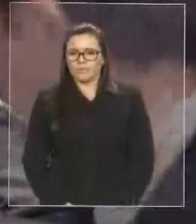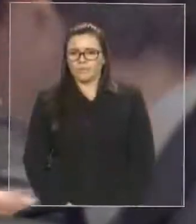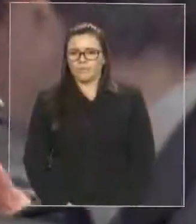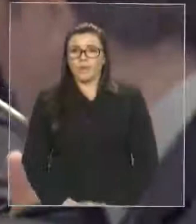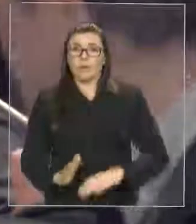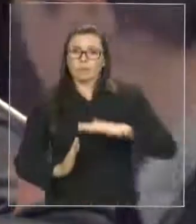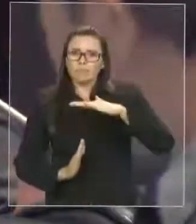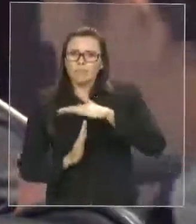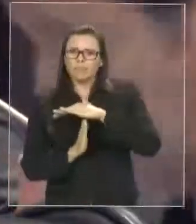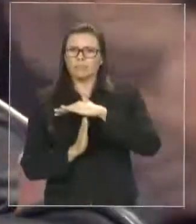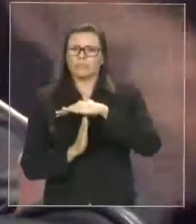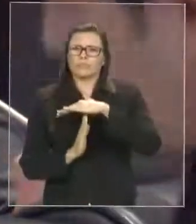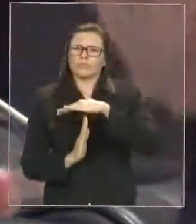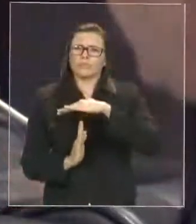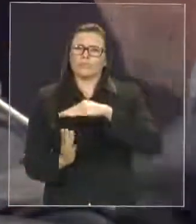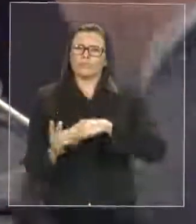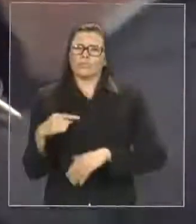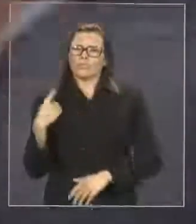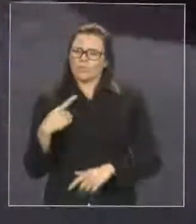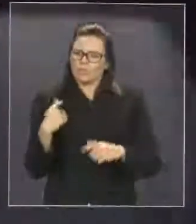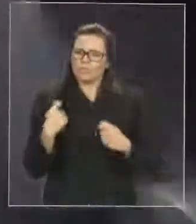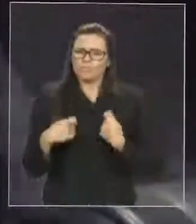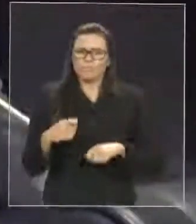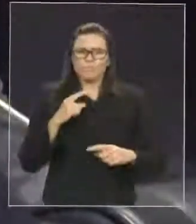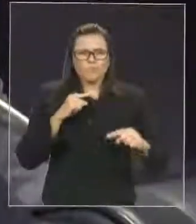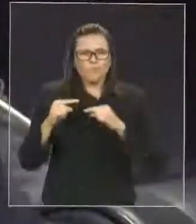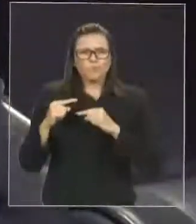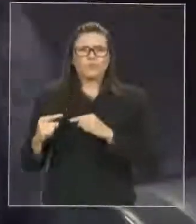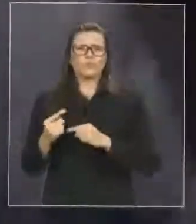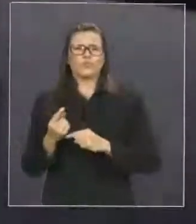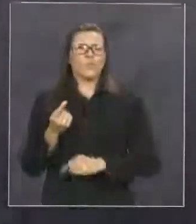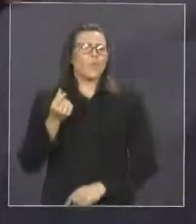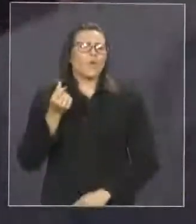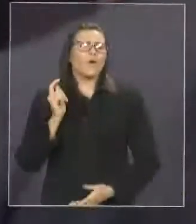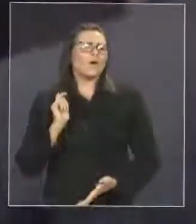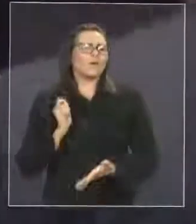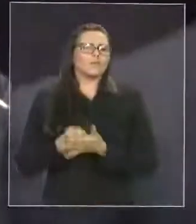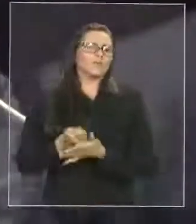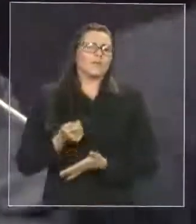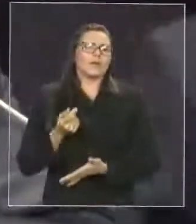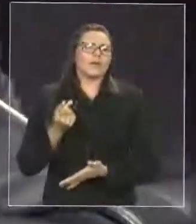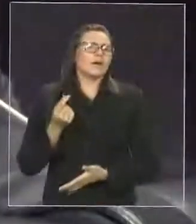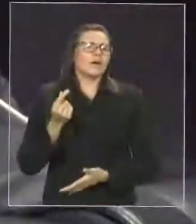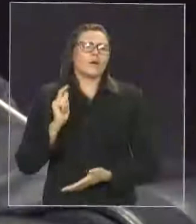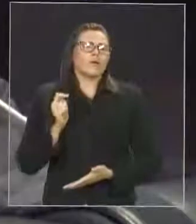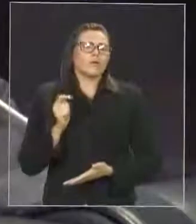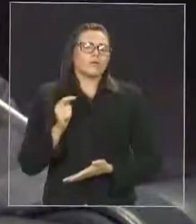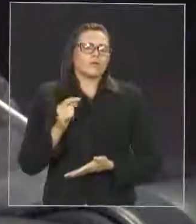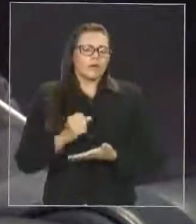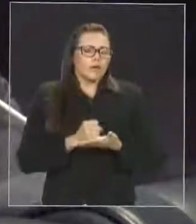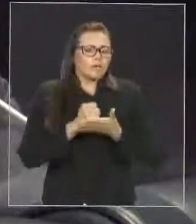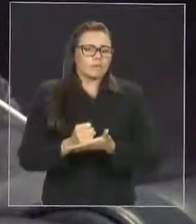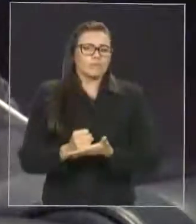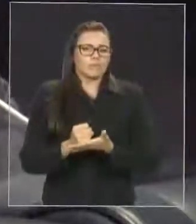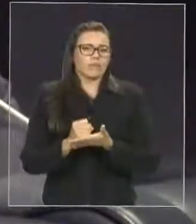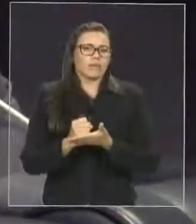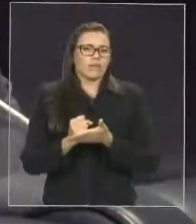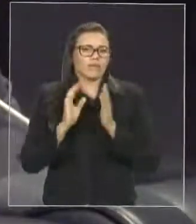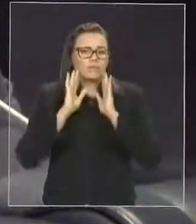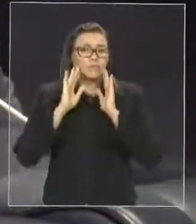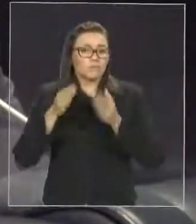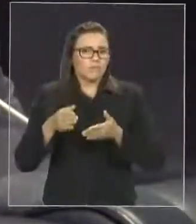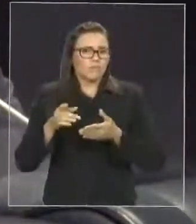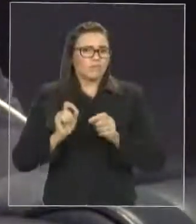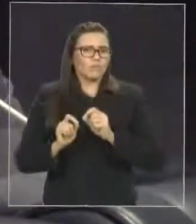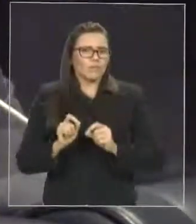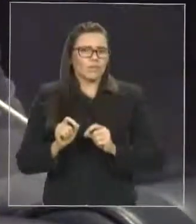é algo que a gente tem que se discutir muito, porque a gente sabe também que dessa forma poderia democratizar melhor a participação.